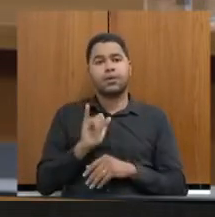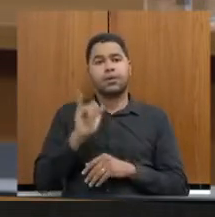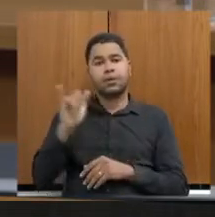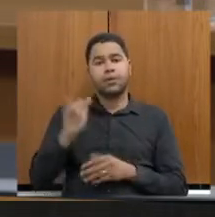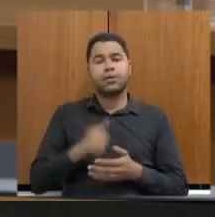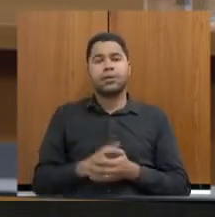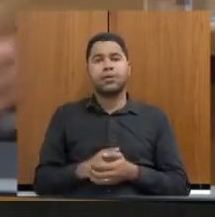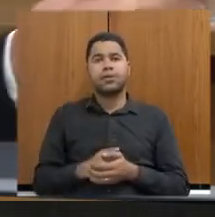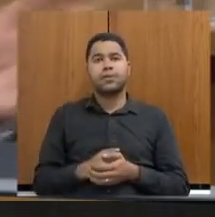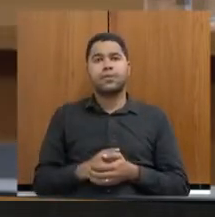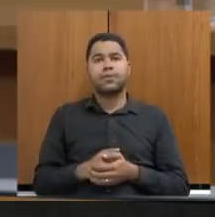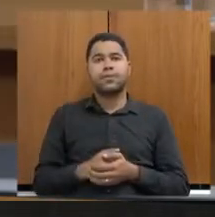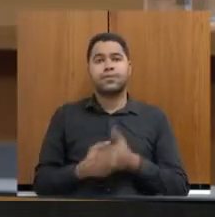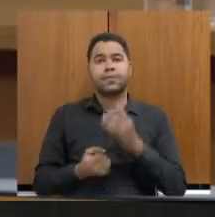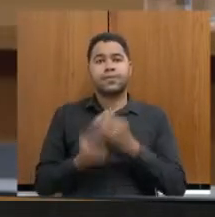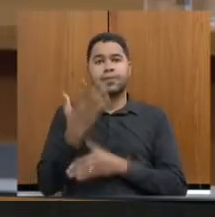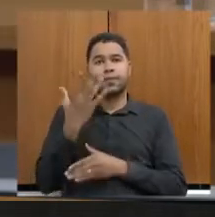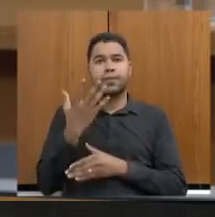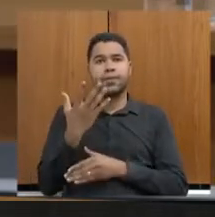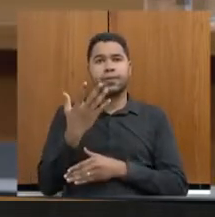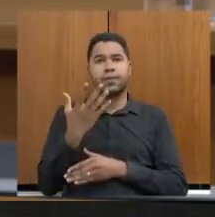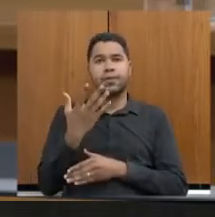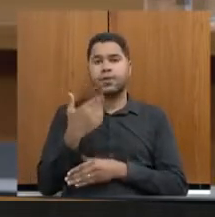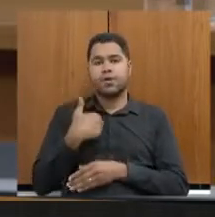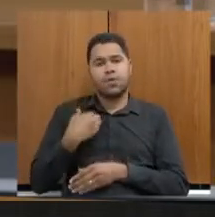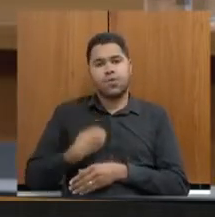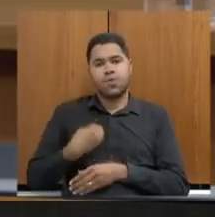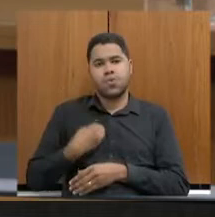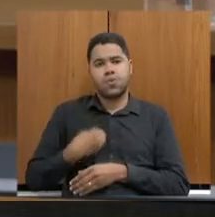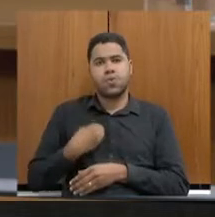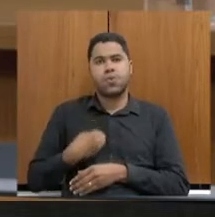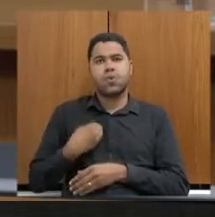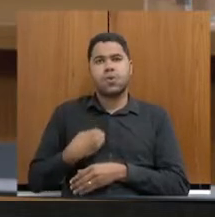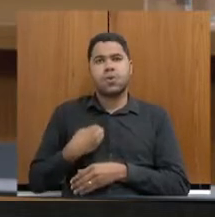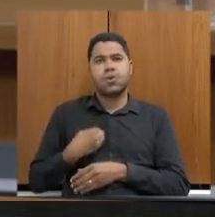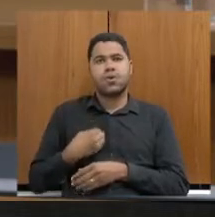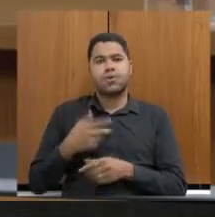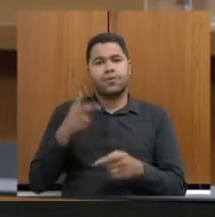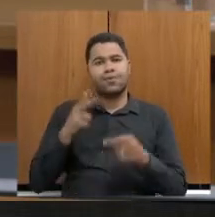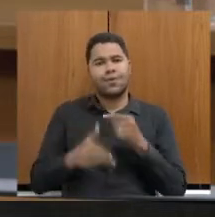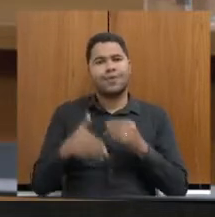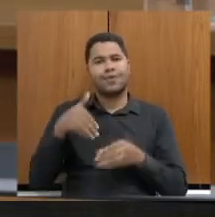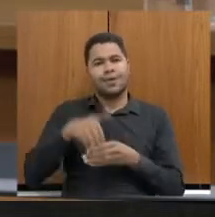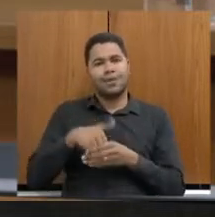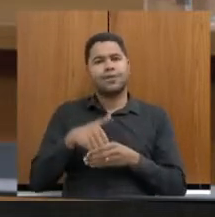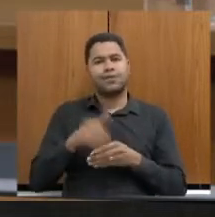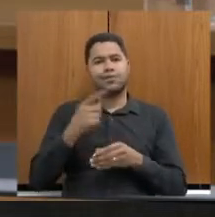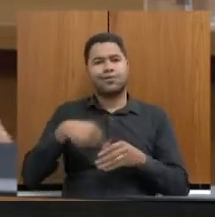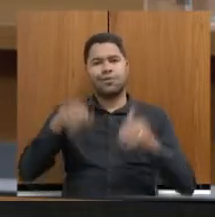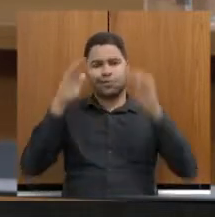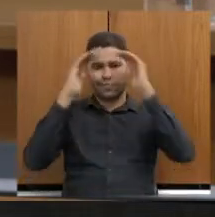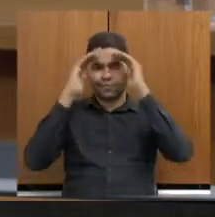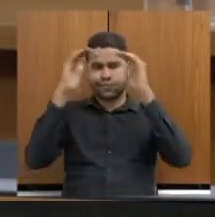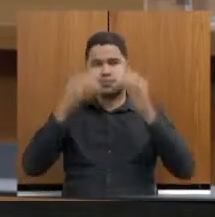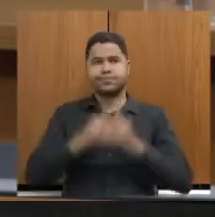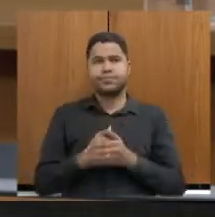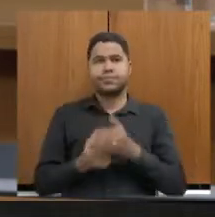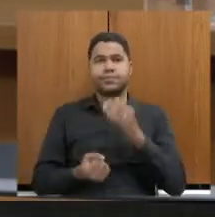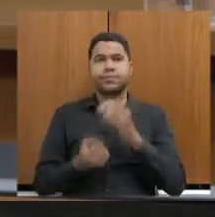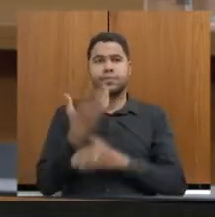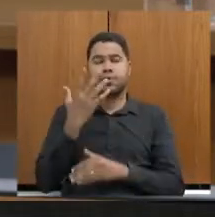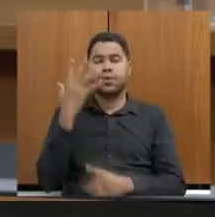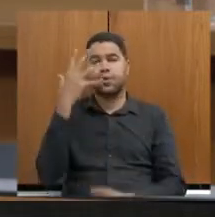pré-anotado a inauguração que eu não vou poder estar por vedação eleitoral e a gente cumprir a lei na nessa